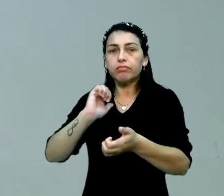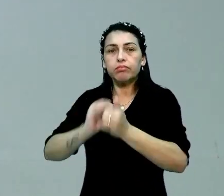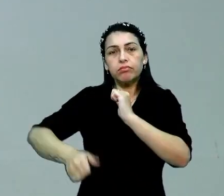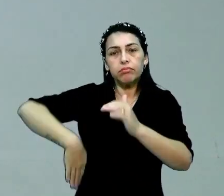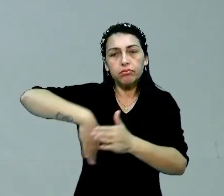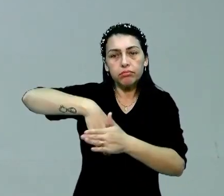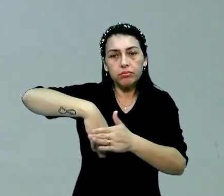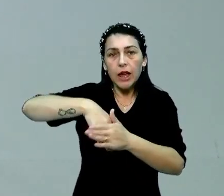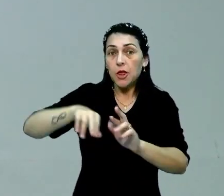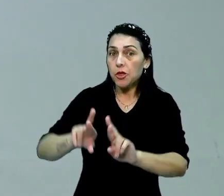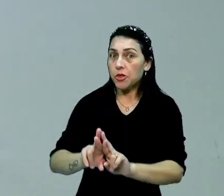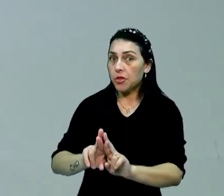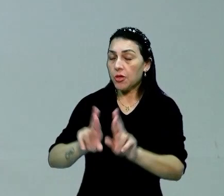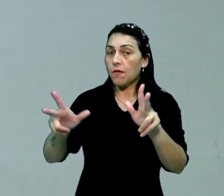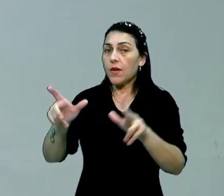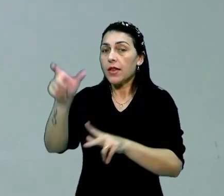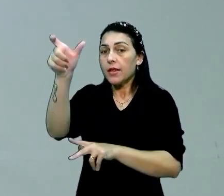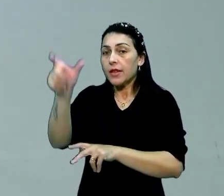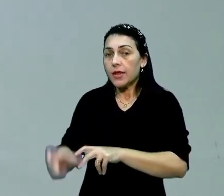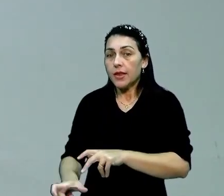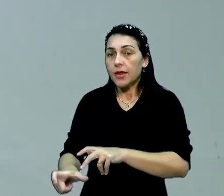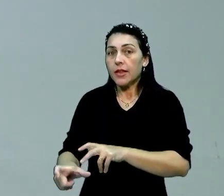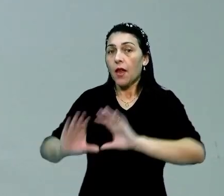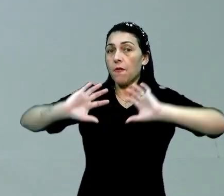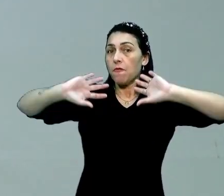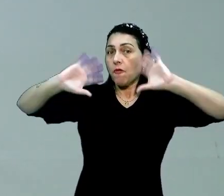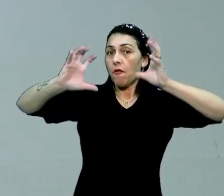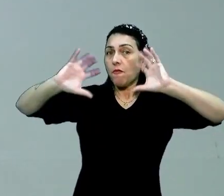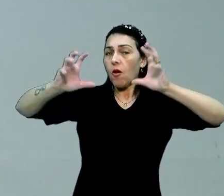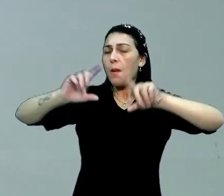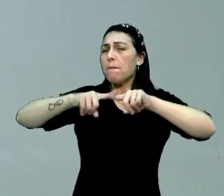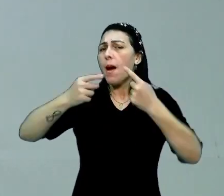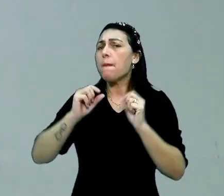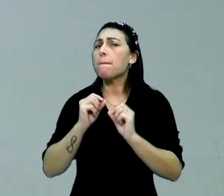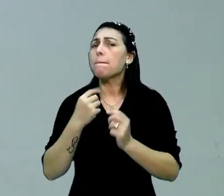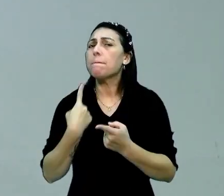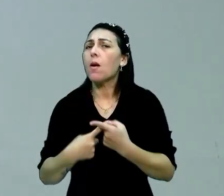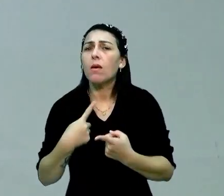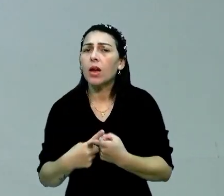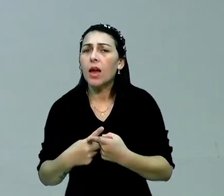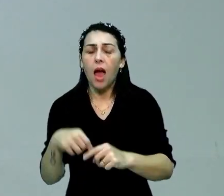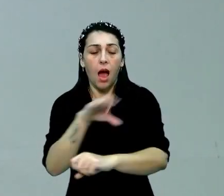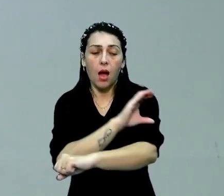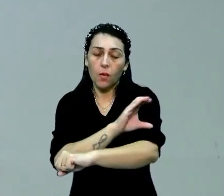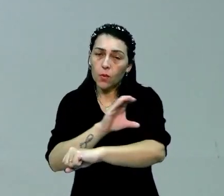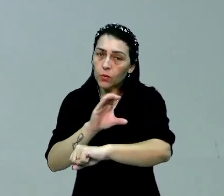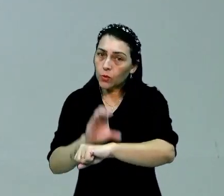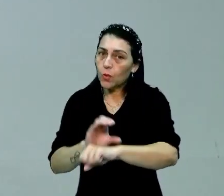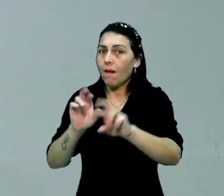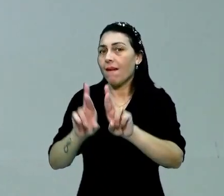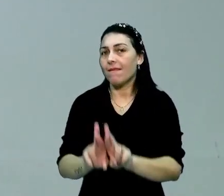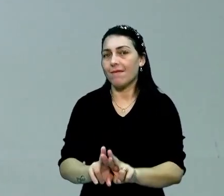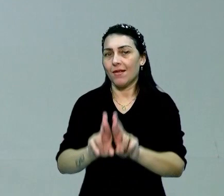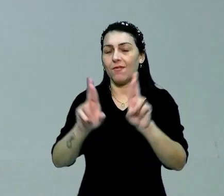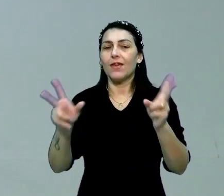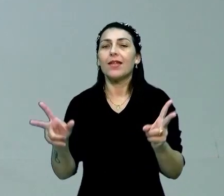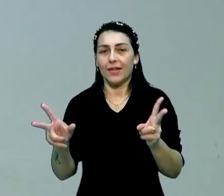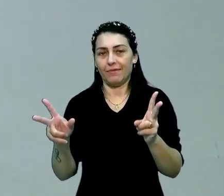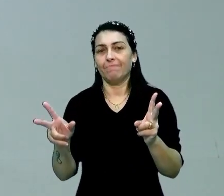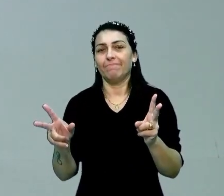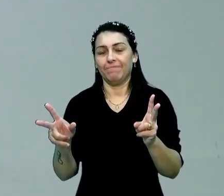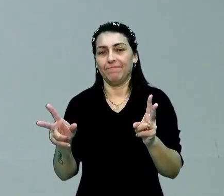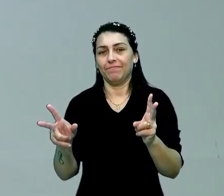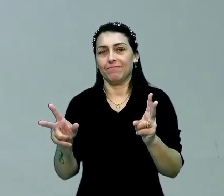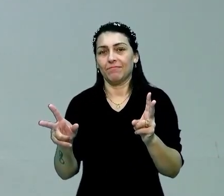futebol é diferente do perfil dos jogadores de vôlei. Mas por quê? Porque a cultura do meio é diferente. A cultura